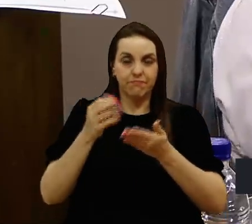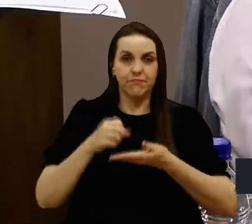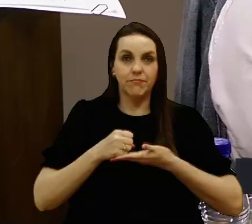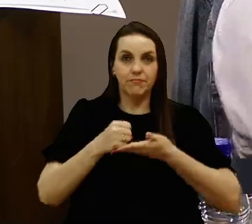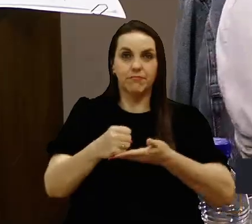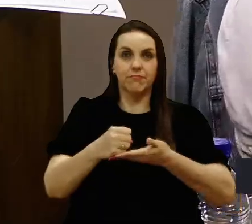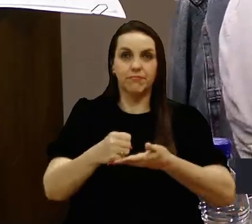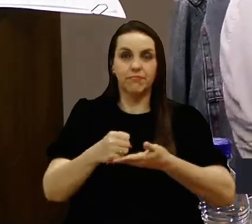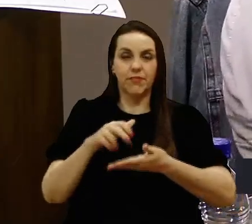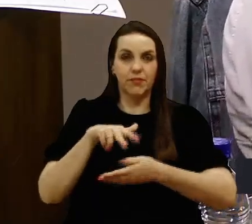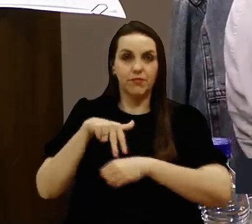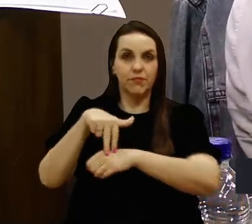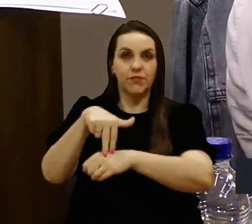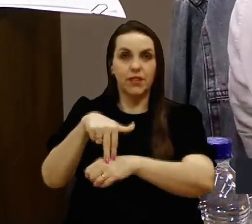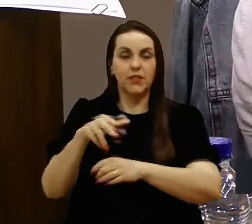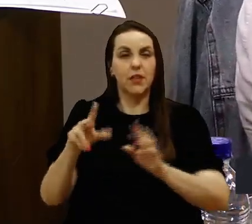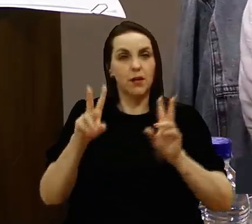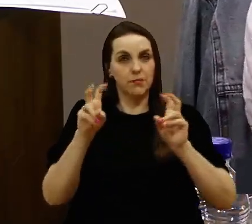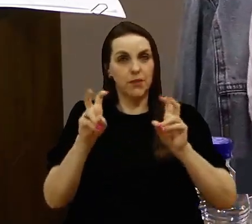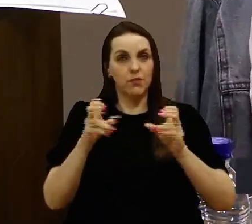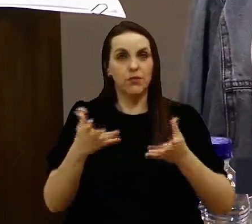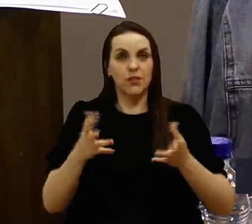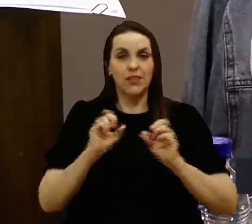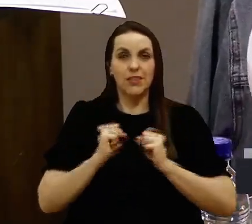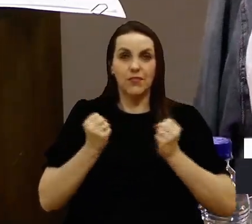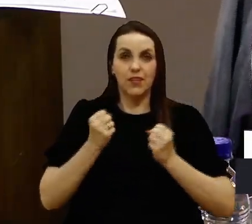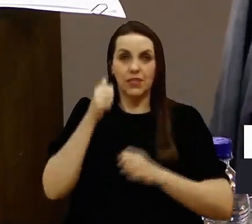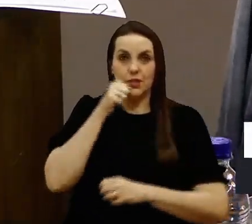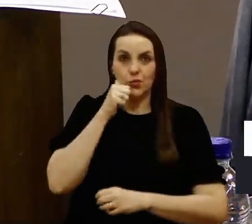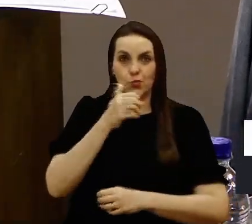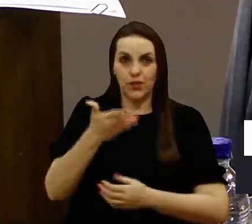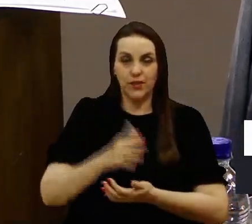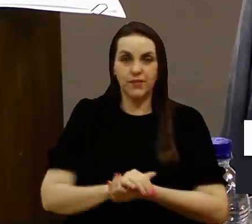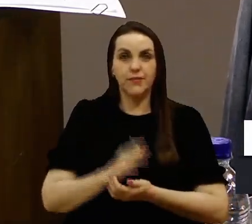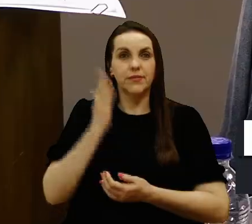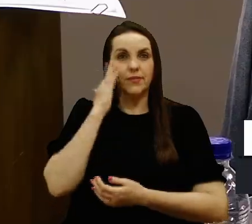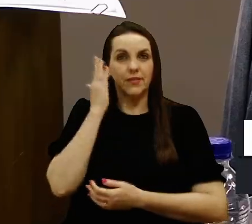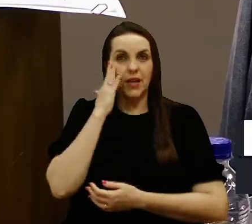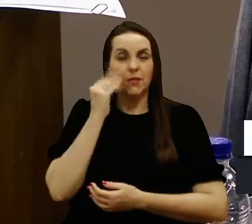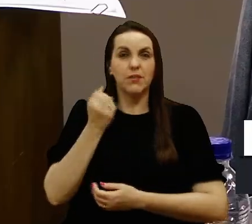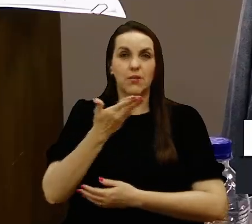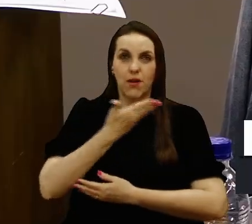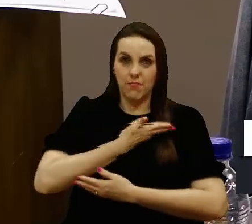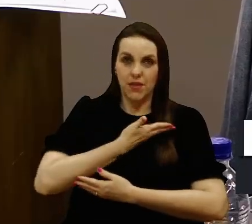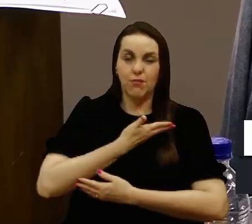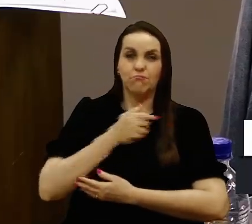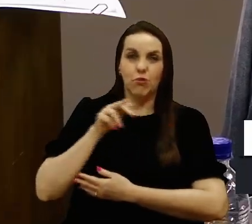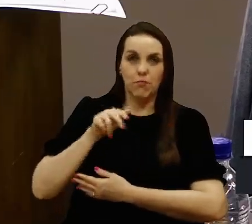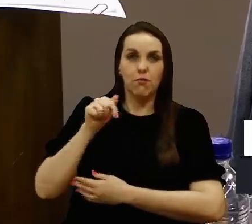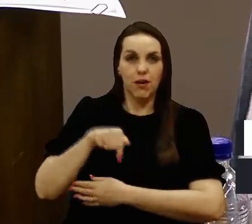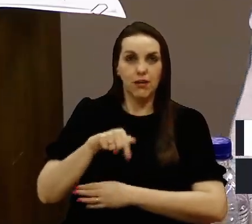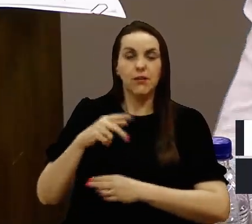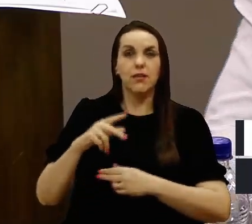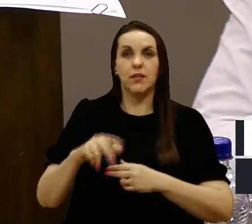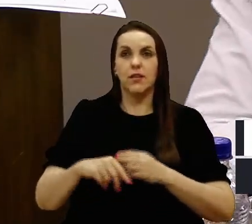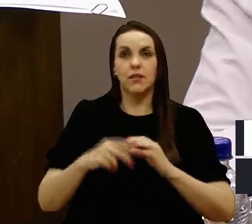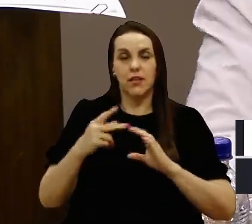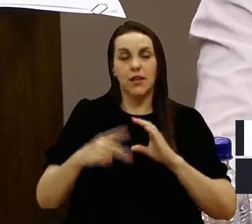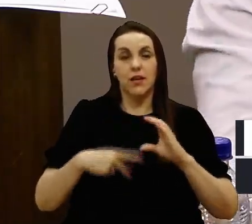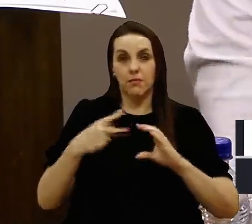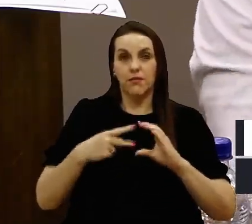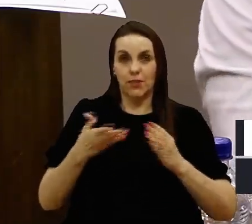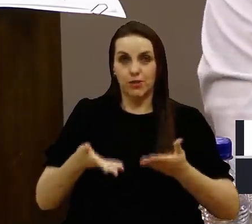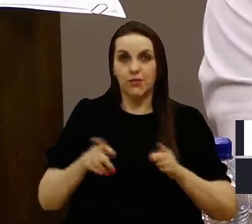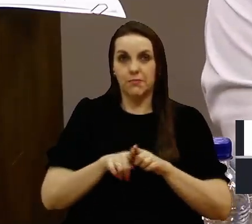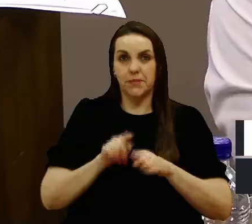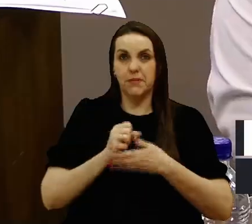aí, muito seguidamente, dessas pautas em defesa da mulher. E saiba que tens um amigo, um irmão aqui dentro do Legislativo que vai ajudar sempre também. E,